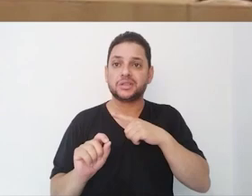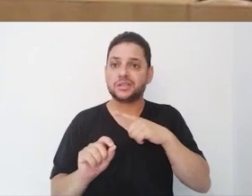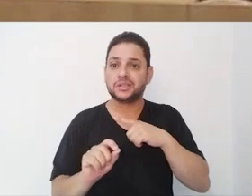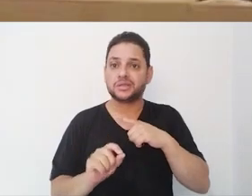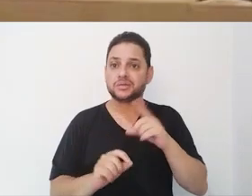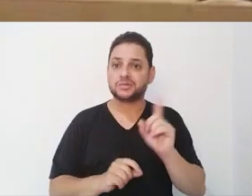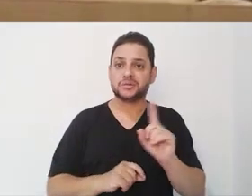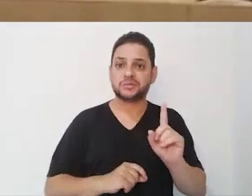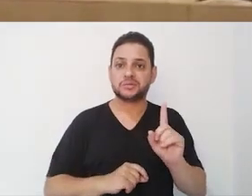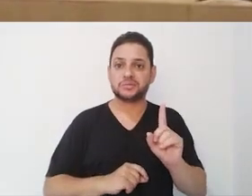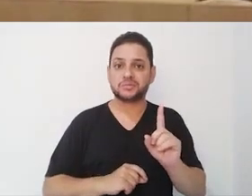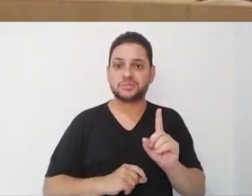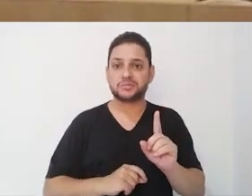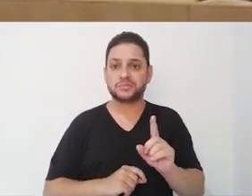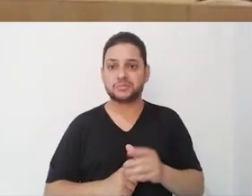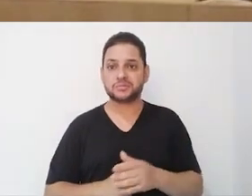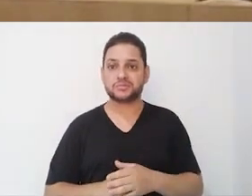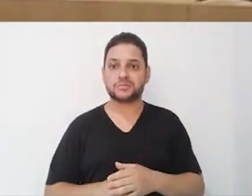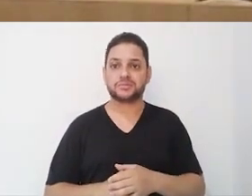não?